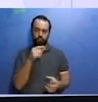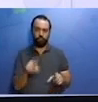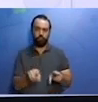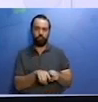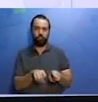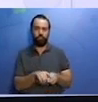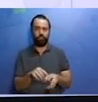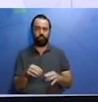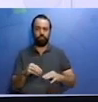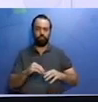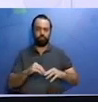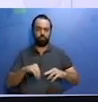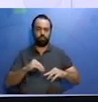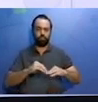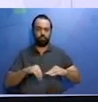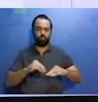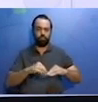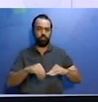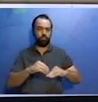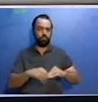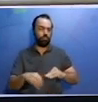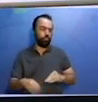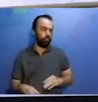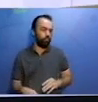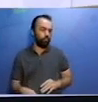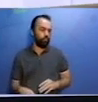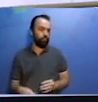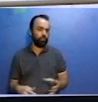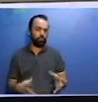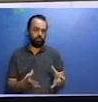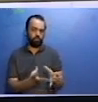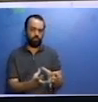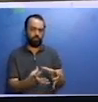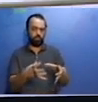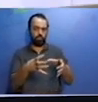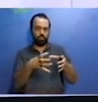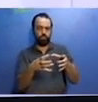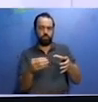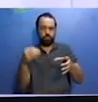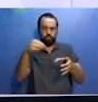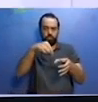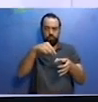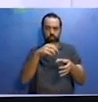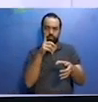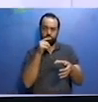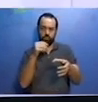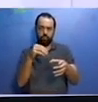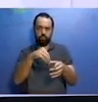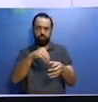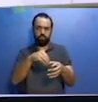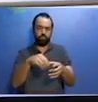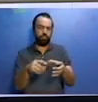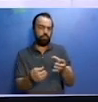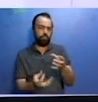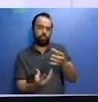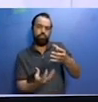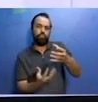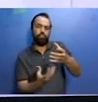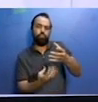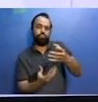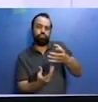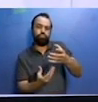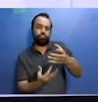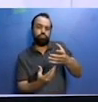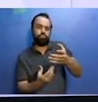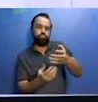ser adicionada aí no balão de destilação. Aí ela vai ser aquecida, né, pela manta térmica. No aquecimento, os